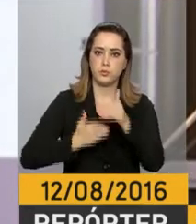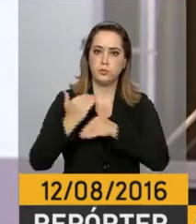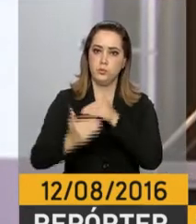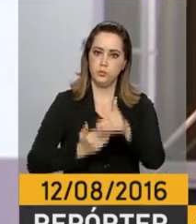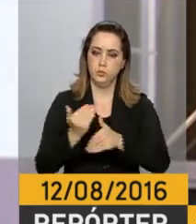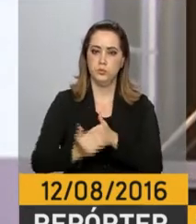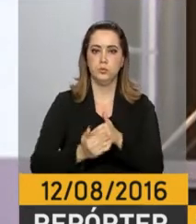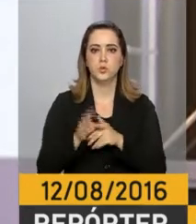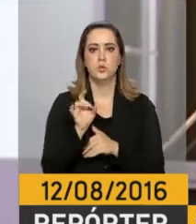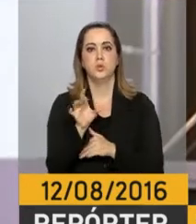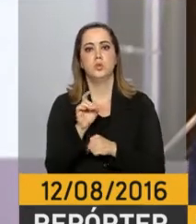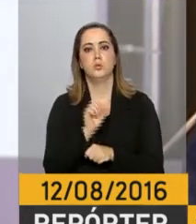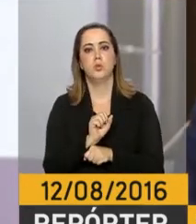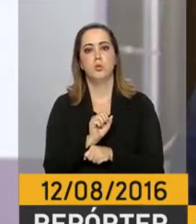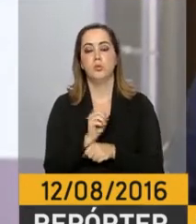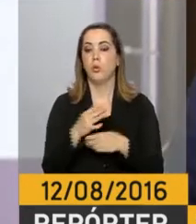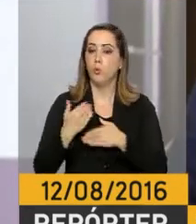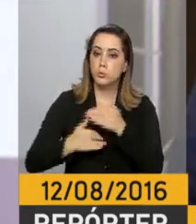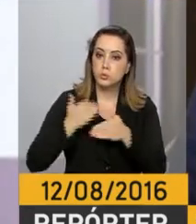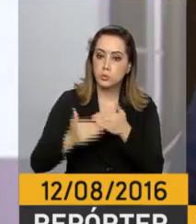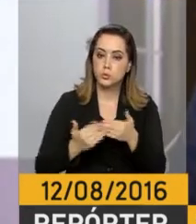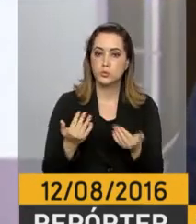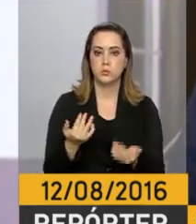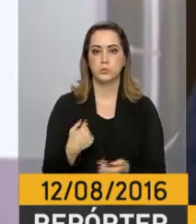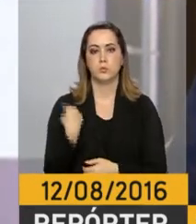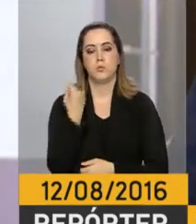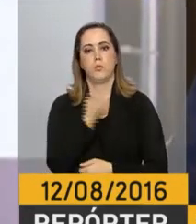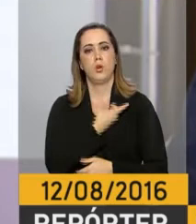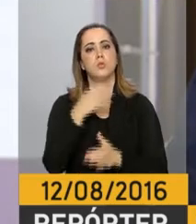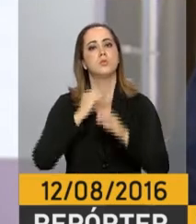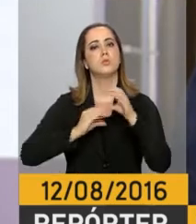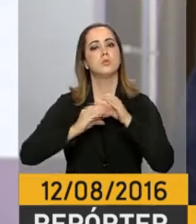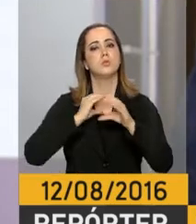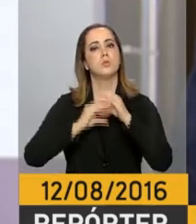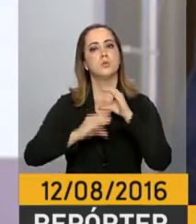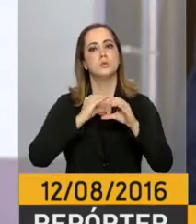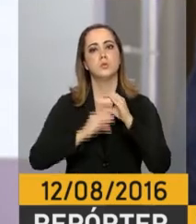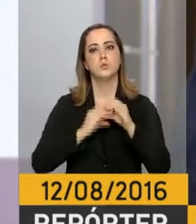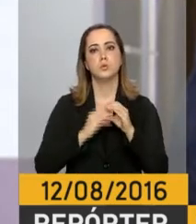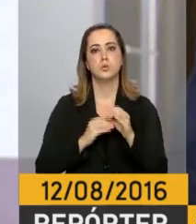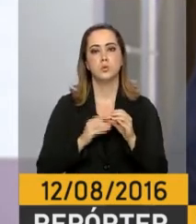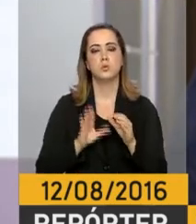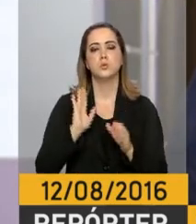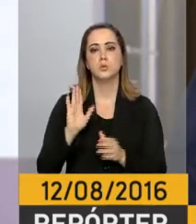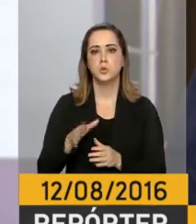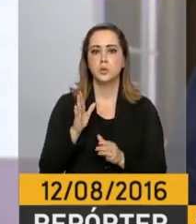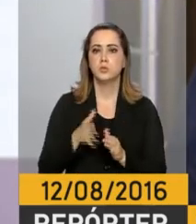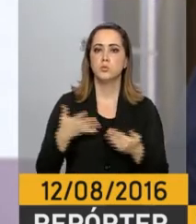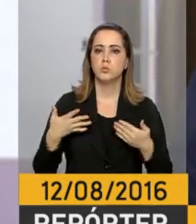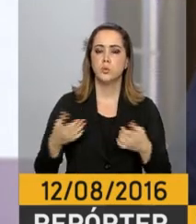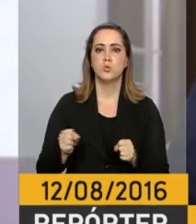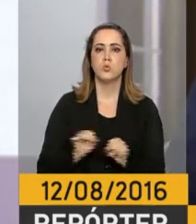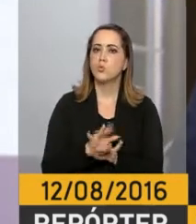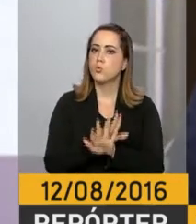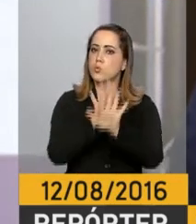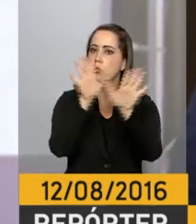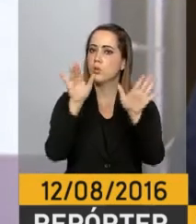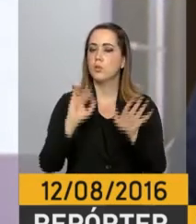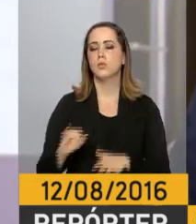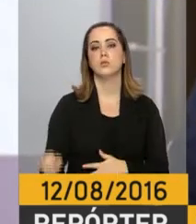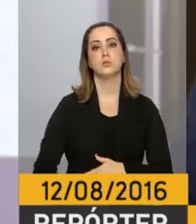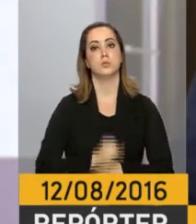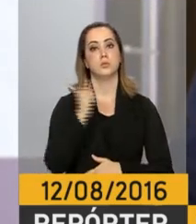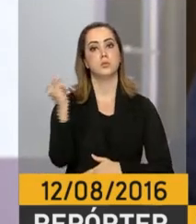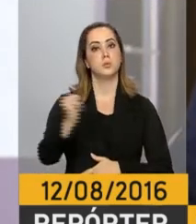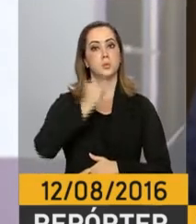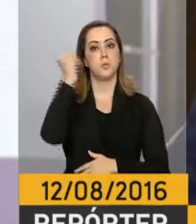é um trabalho de começo. A nossa comunicação tem deixado clara a importância das expectativas